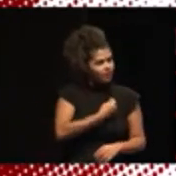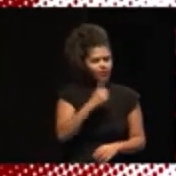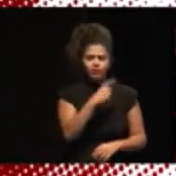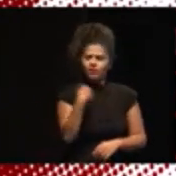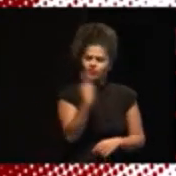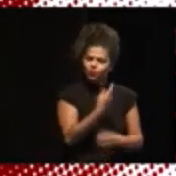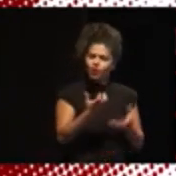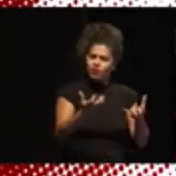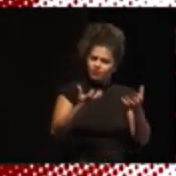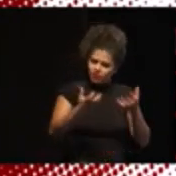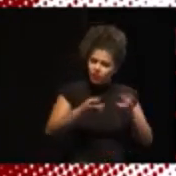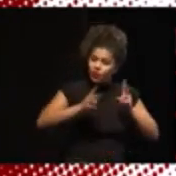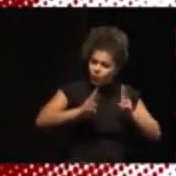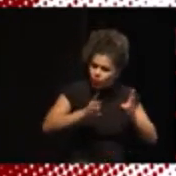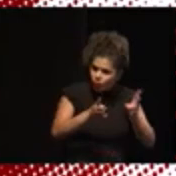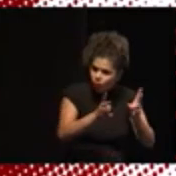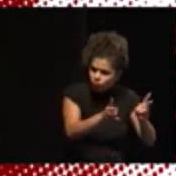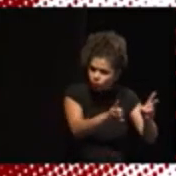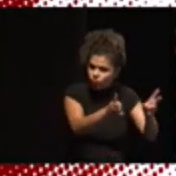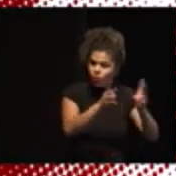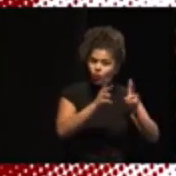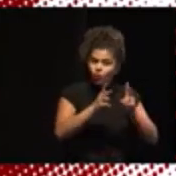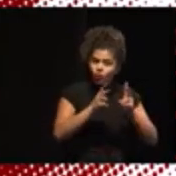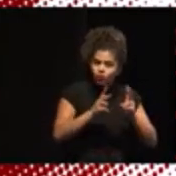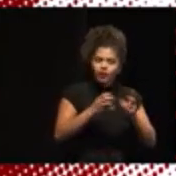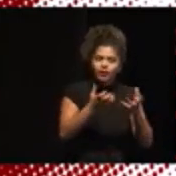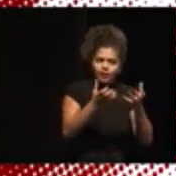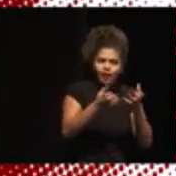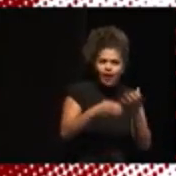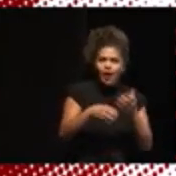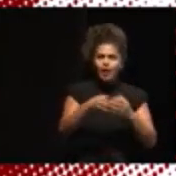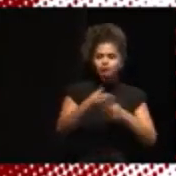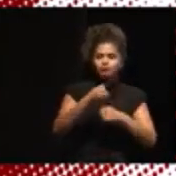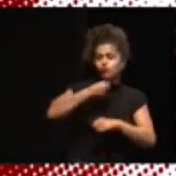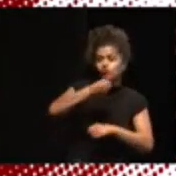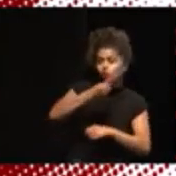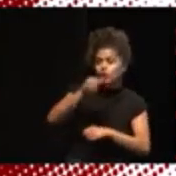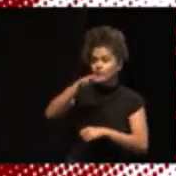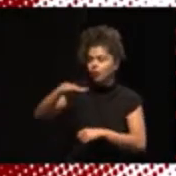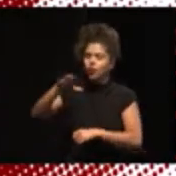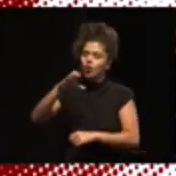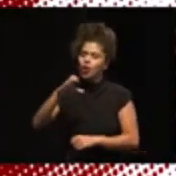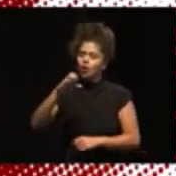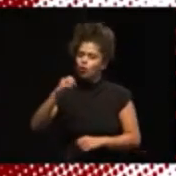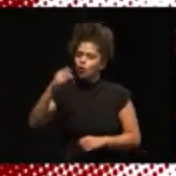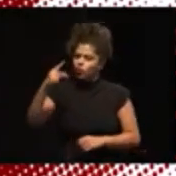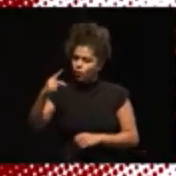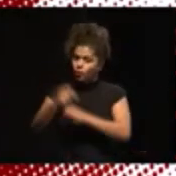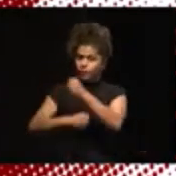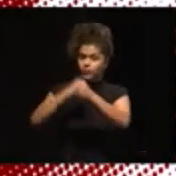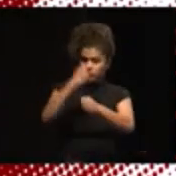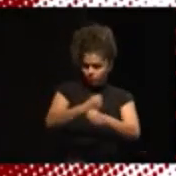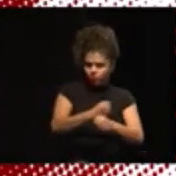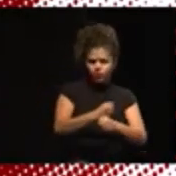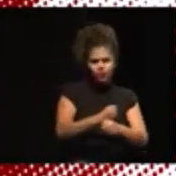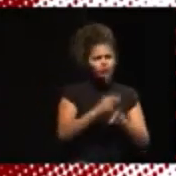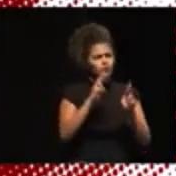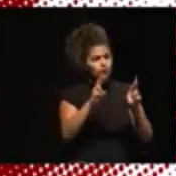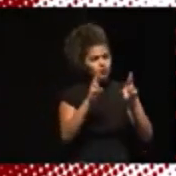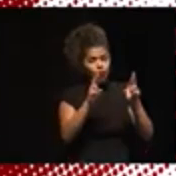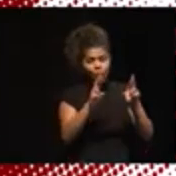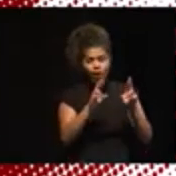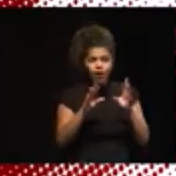COP, tá? Ano que vem, e a gente começa a fazer um financiamento coletivo, e espero que todos contribuem